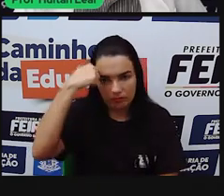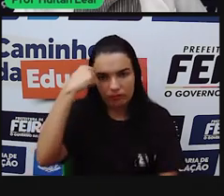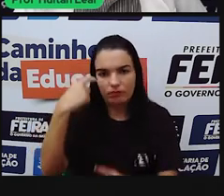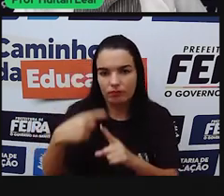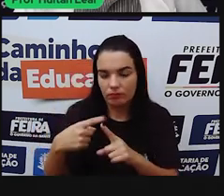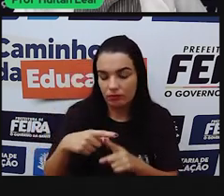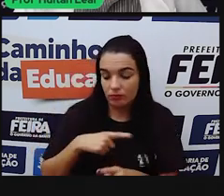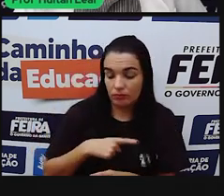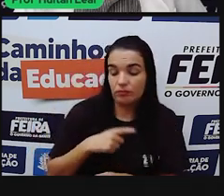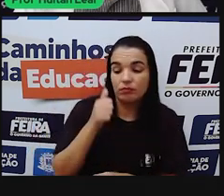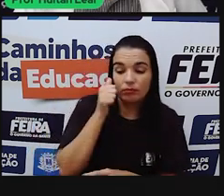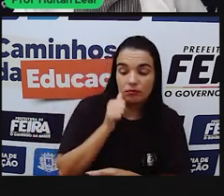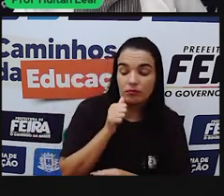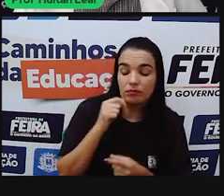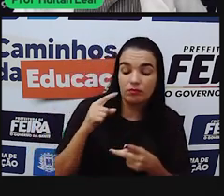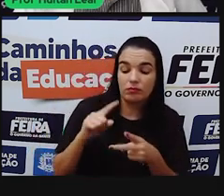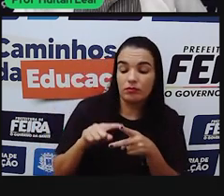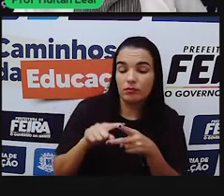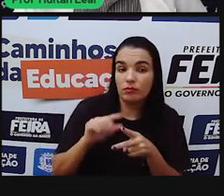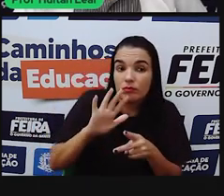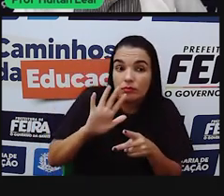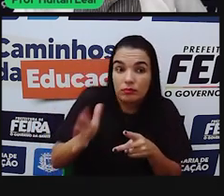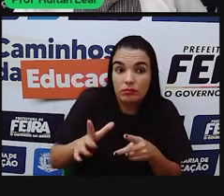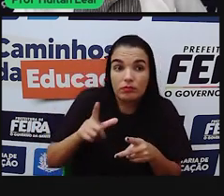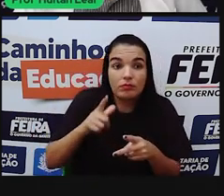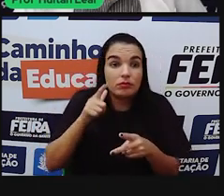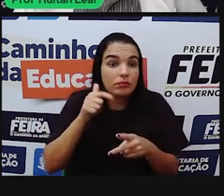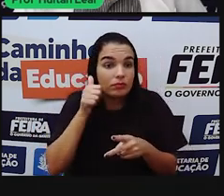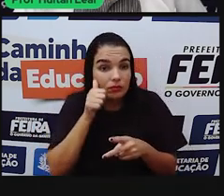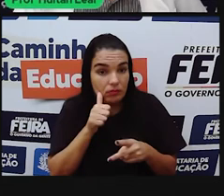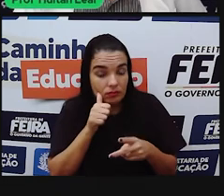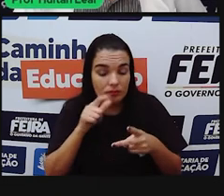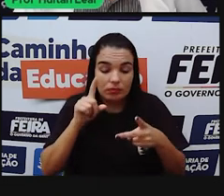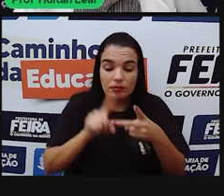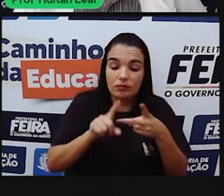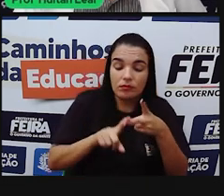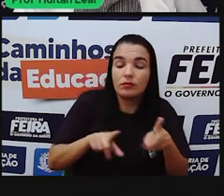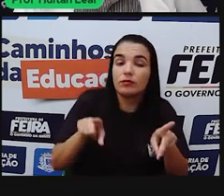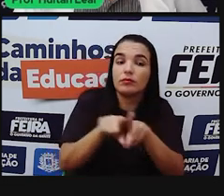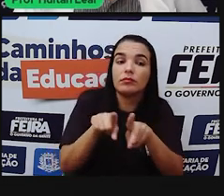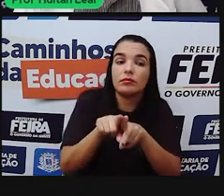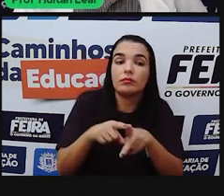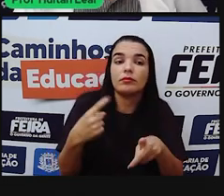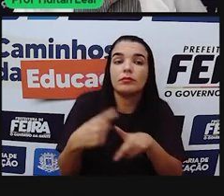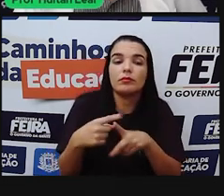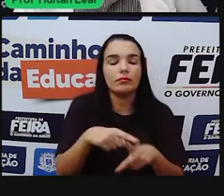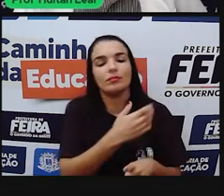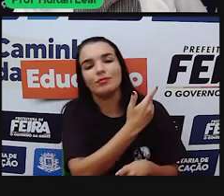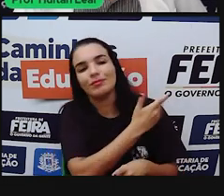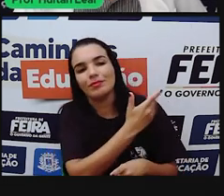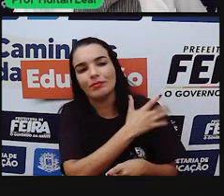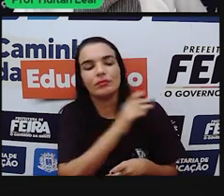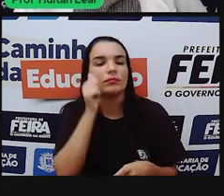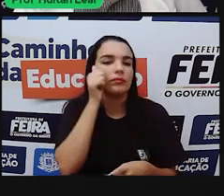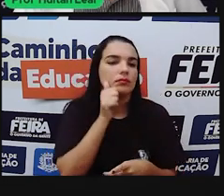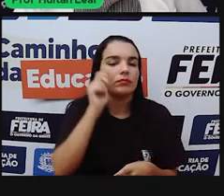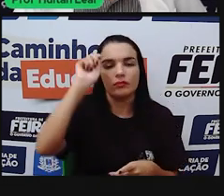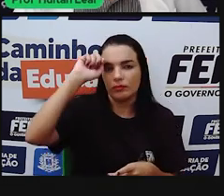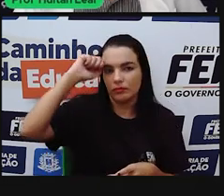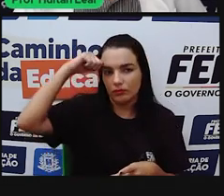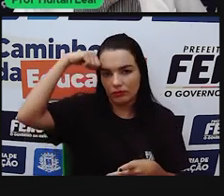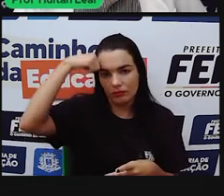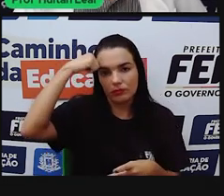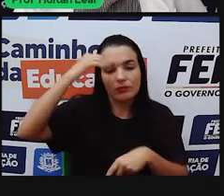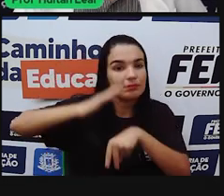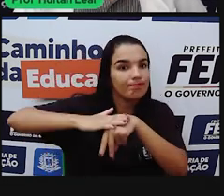já sofre preconceito quando ela é negra e vem de uma realidade de pobreza, esse preconceito ainda